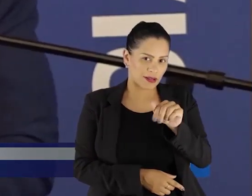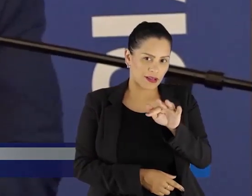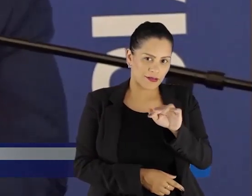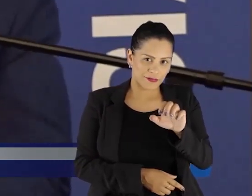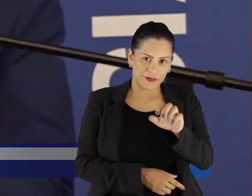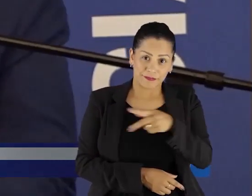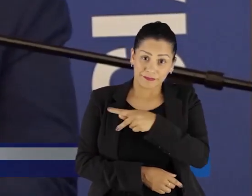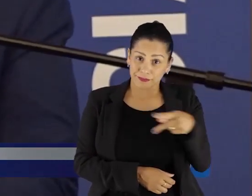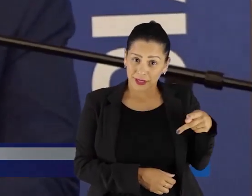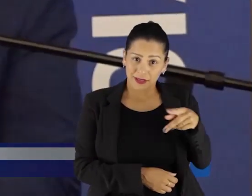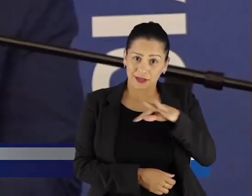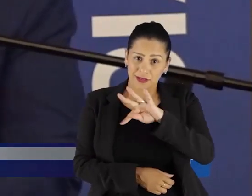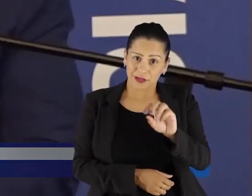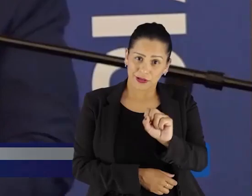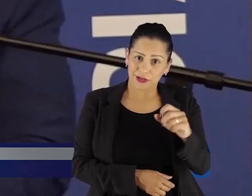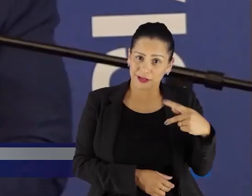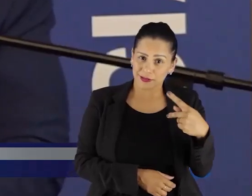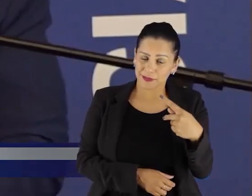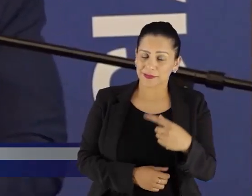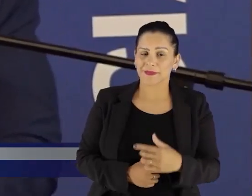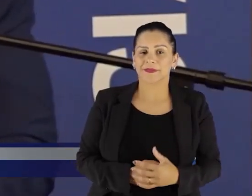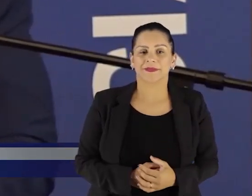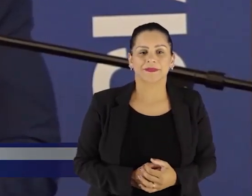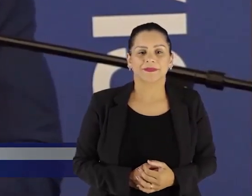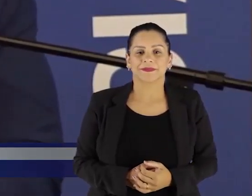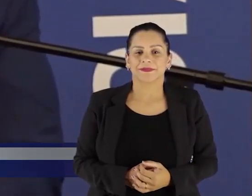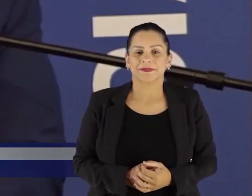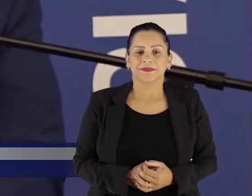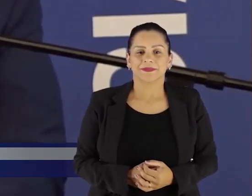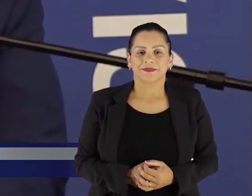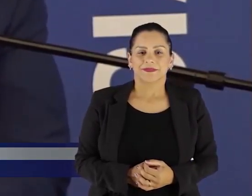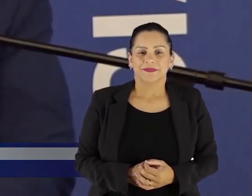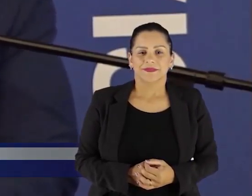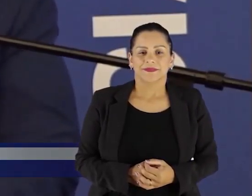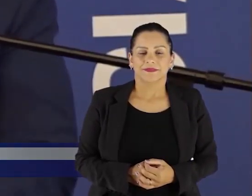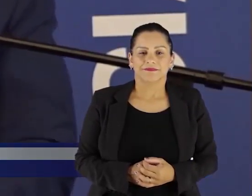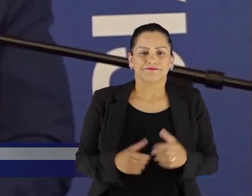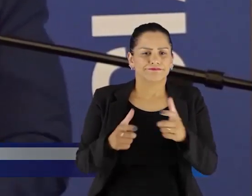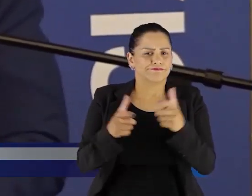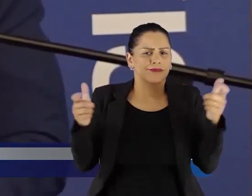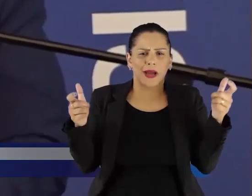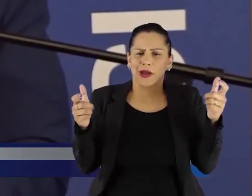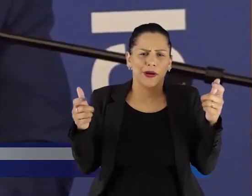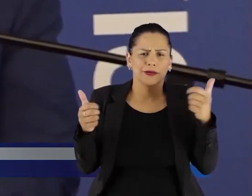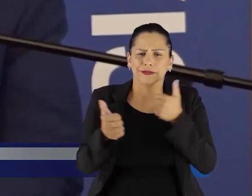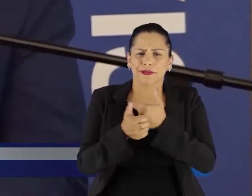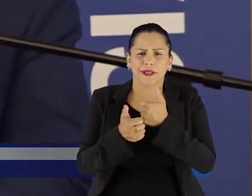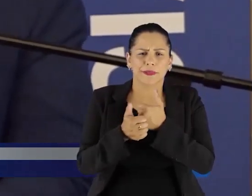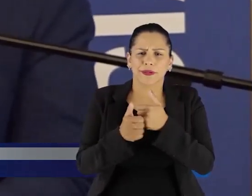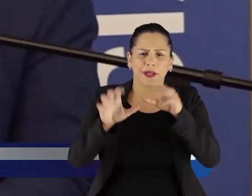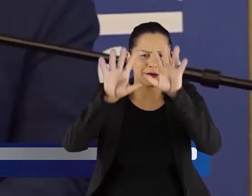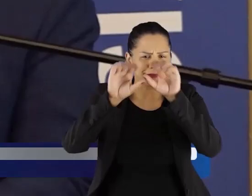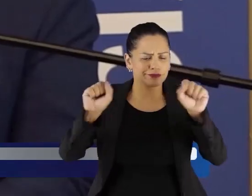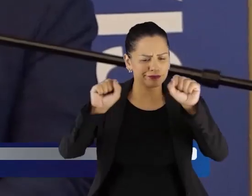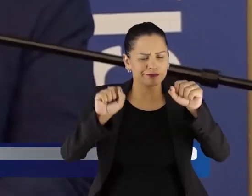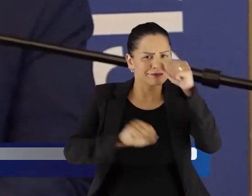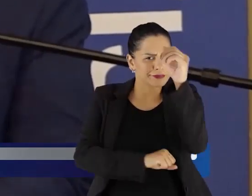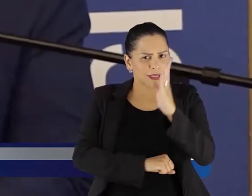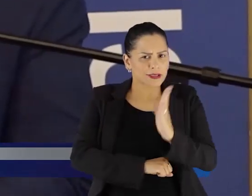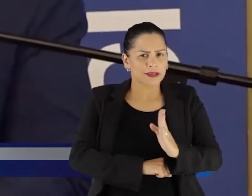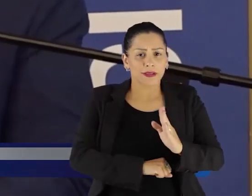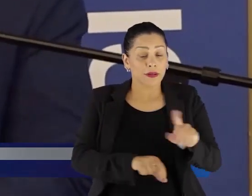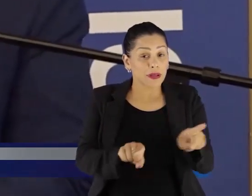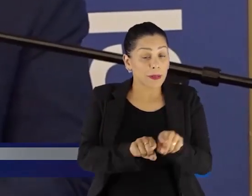presidente do Tribunal de Justiça do Estado de São Paulo moro tribunal que nós temos o Brasil é um dos